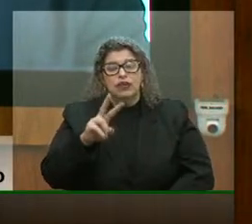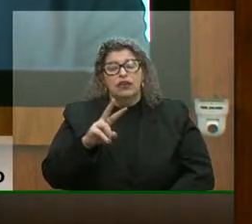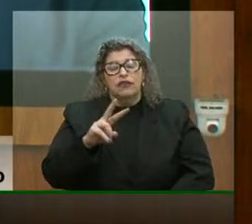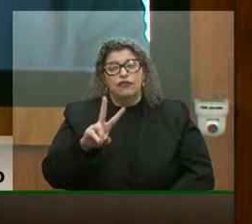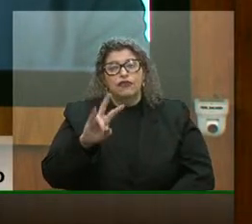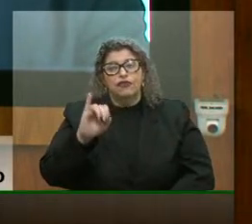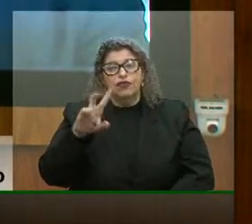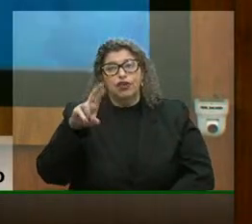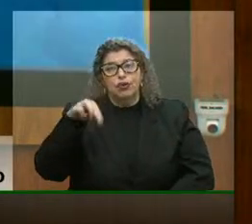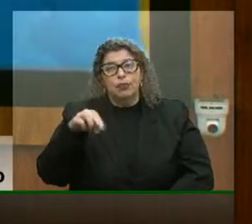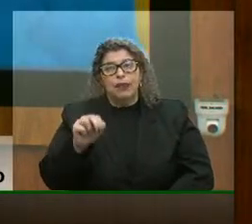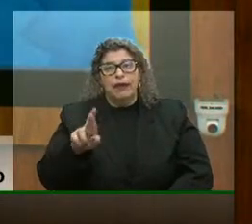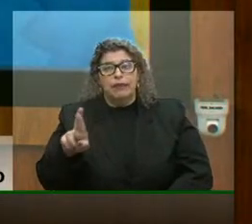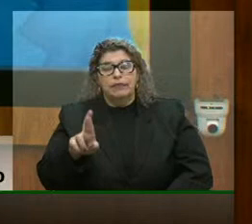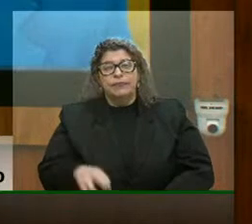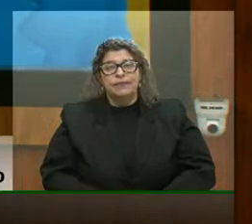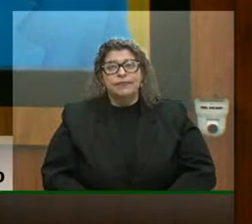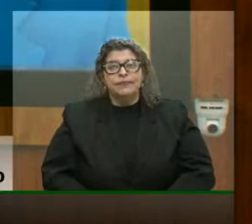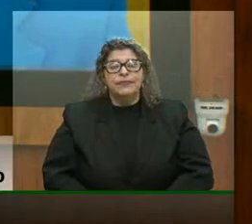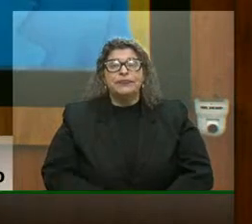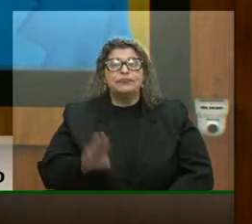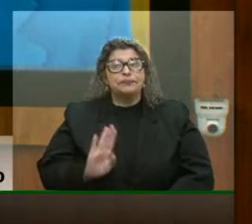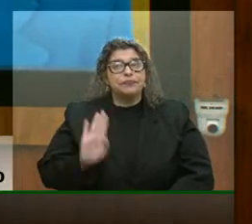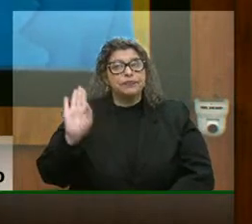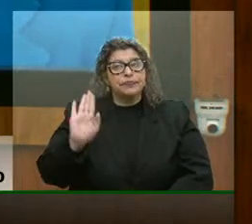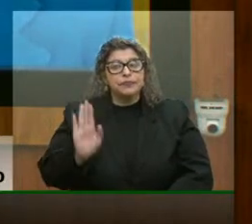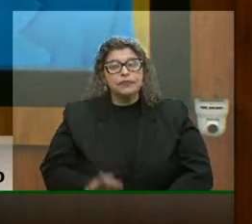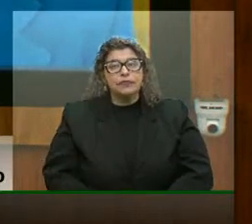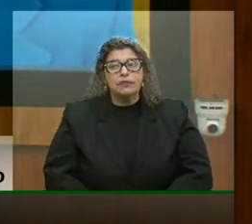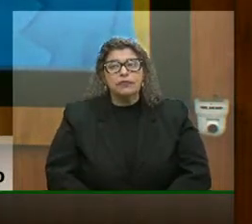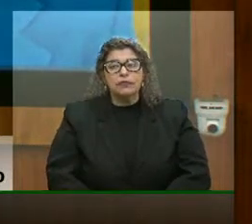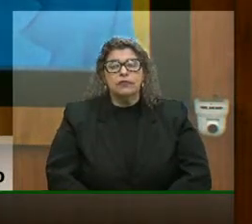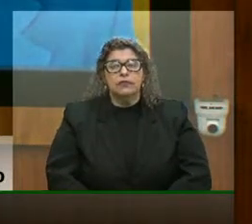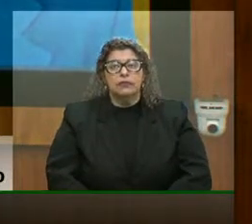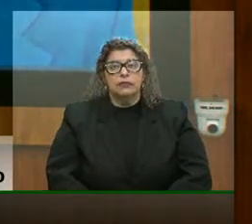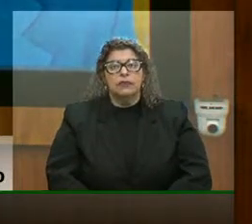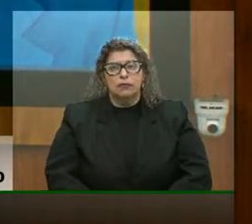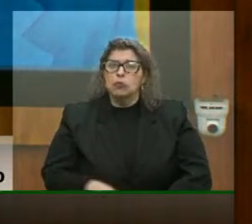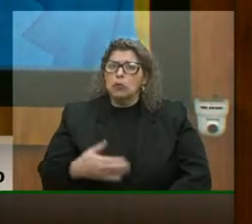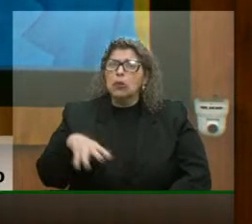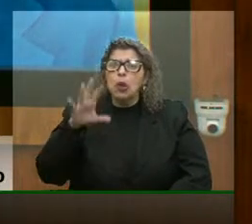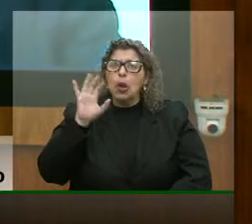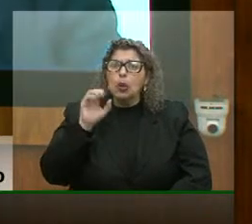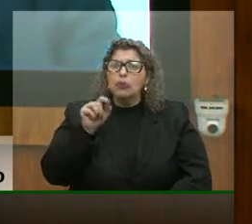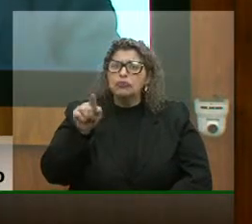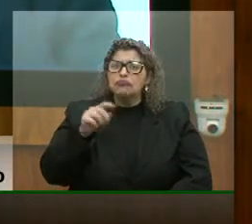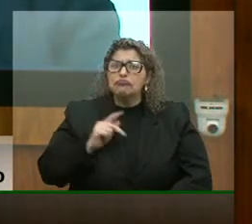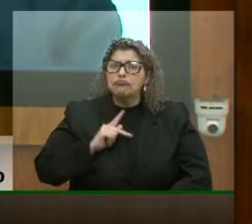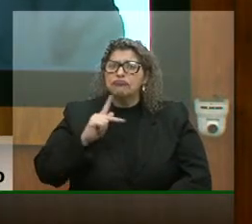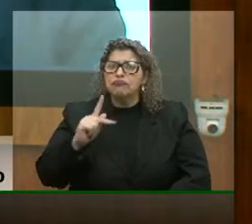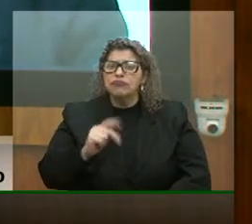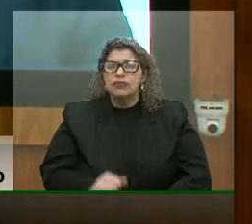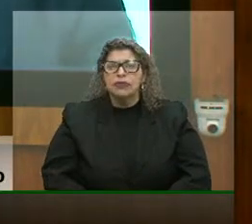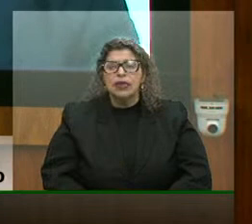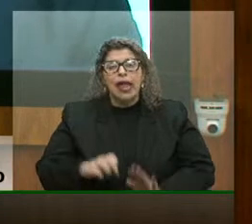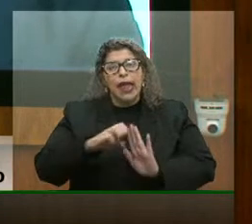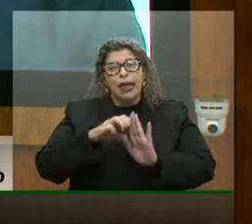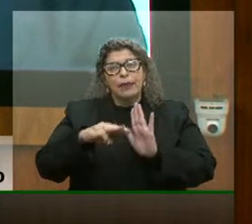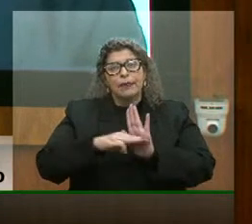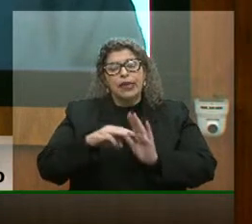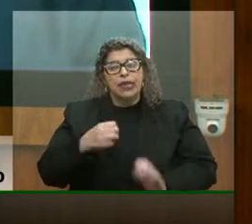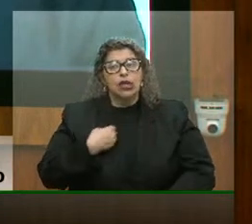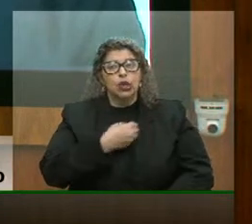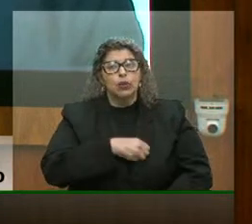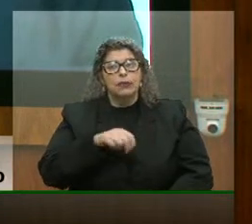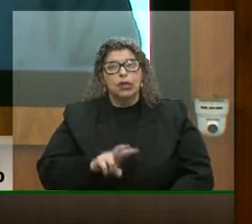Zanquim. Ouço, Vossa Excelência. Presidente, pelo que eu ouvi de Vossa Excelência, a emenda